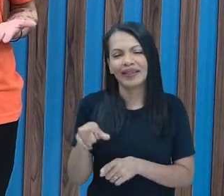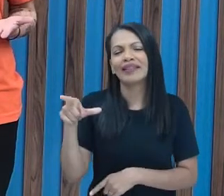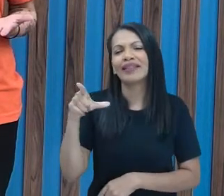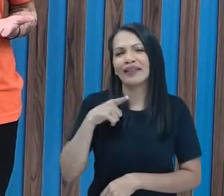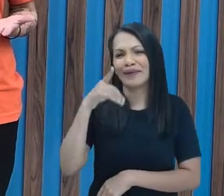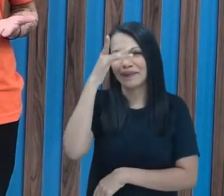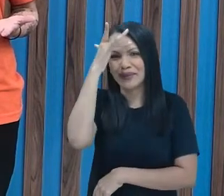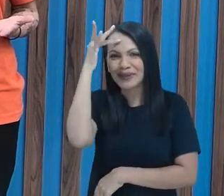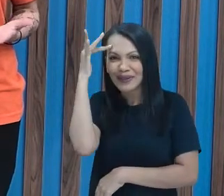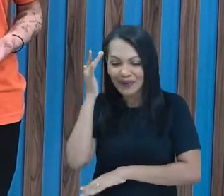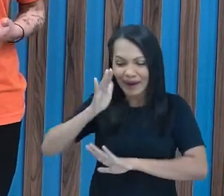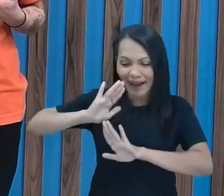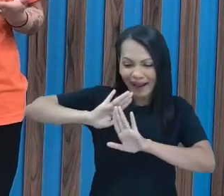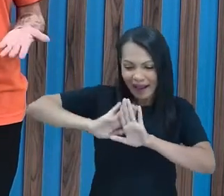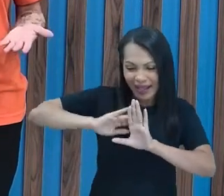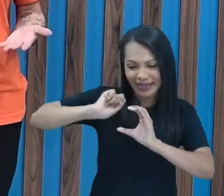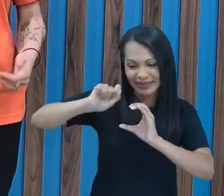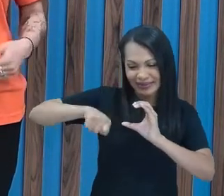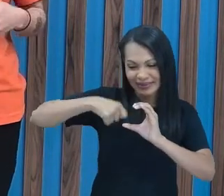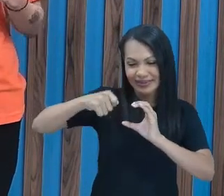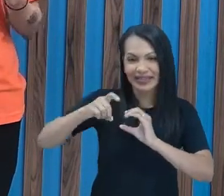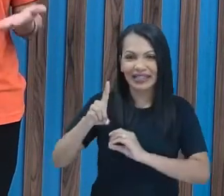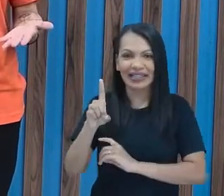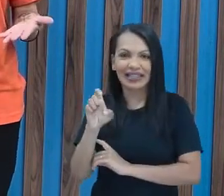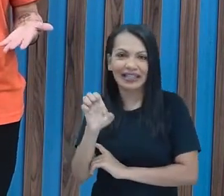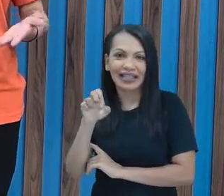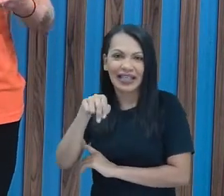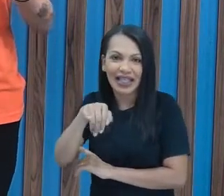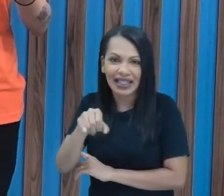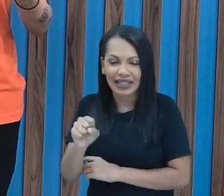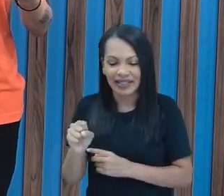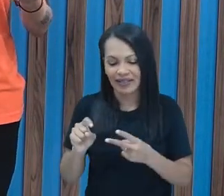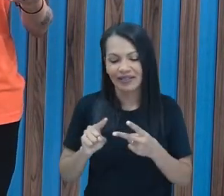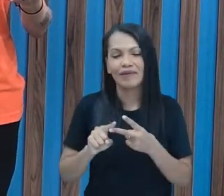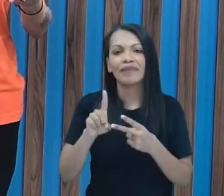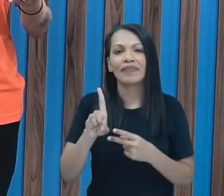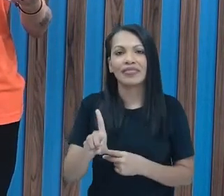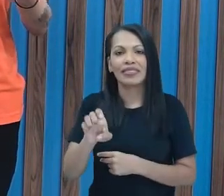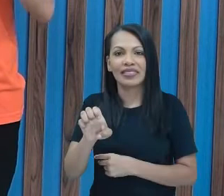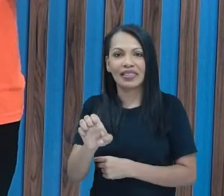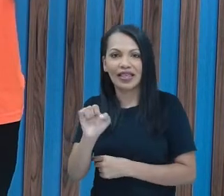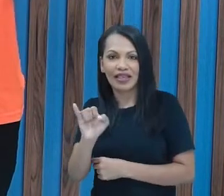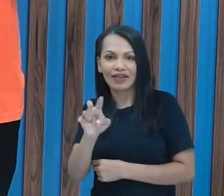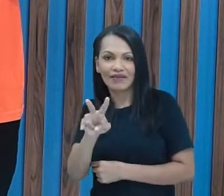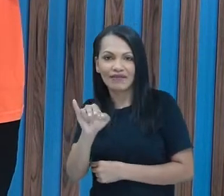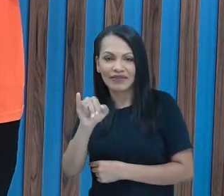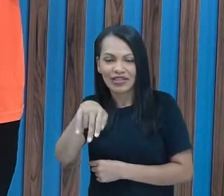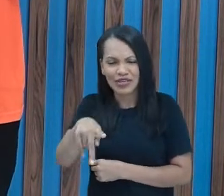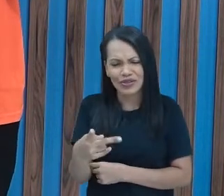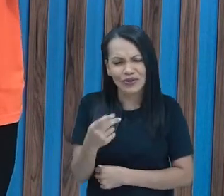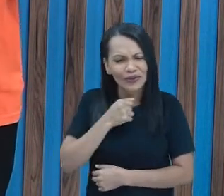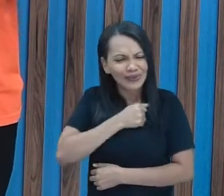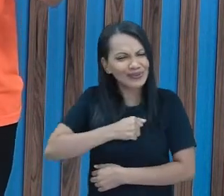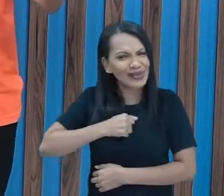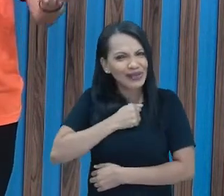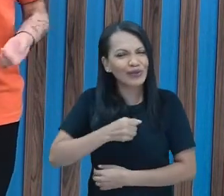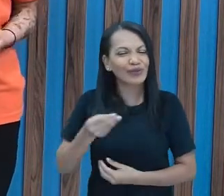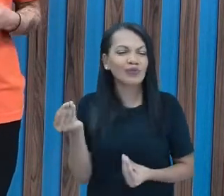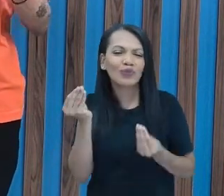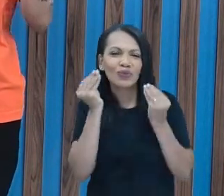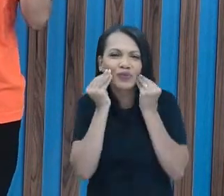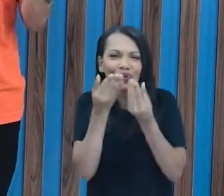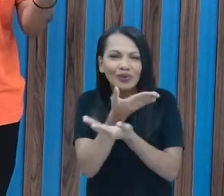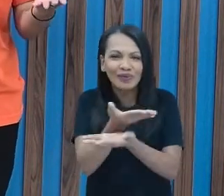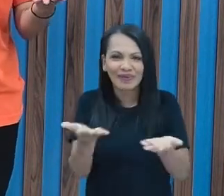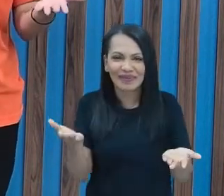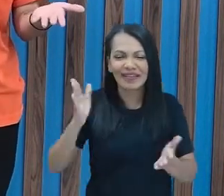massa aqui na produção. Denis, Deivinho, saudades inclusive, né? Um beijo para vocês.